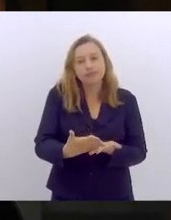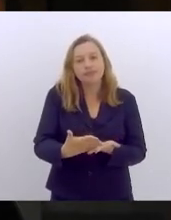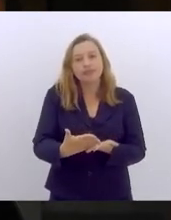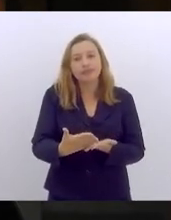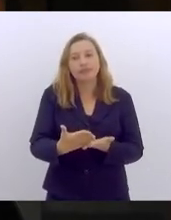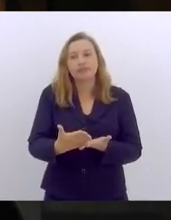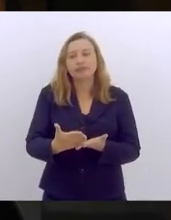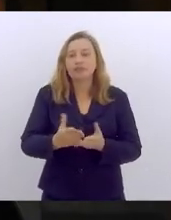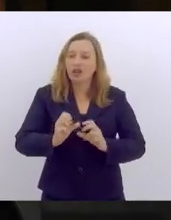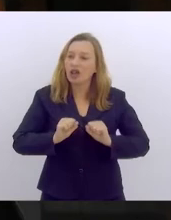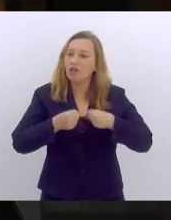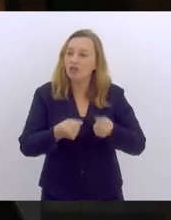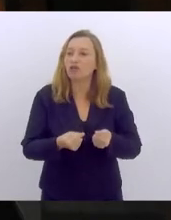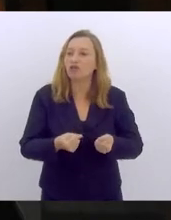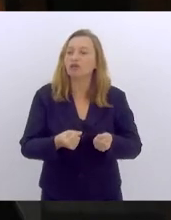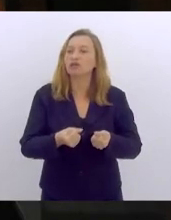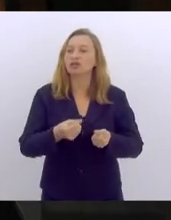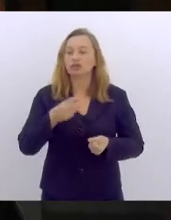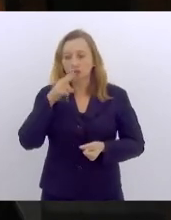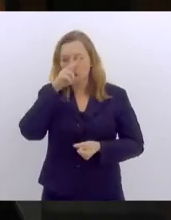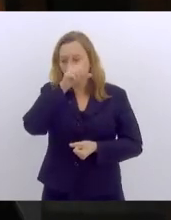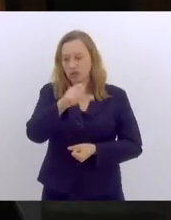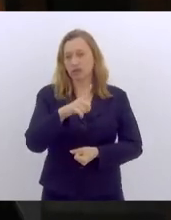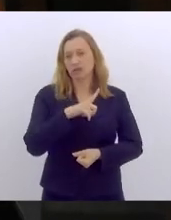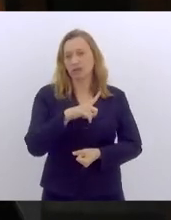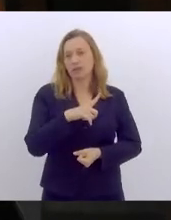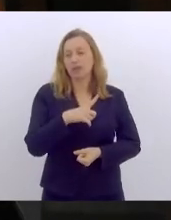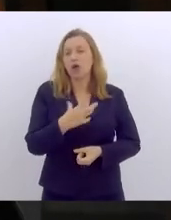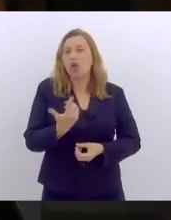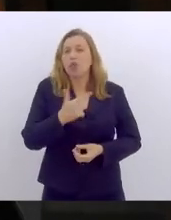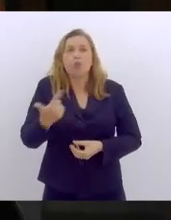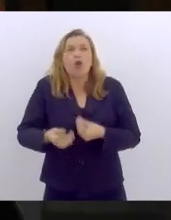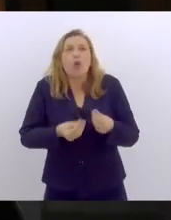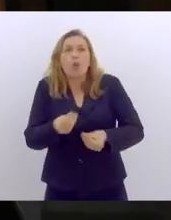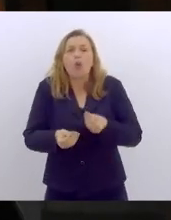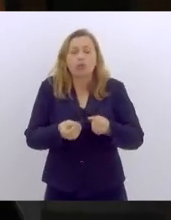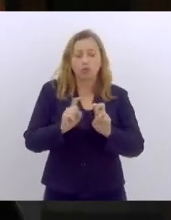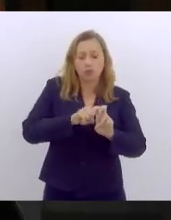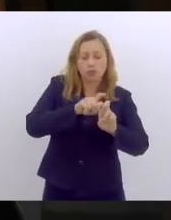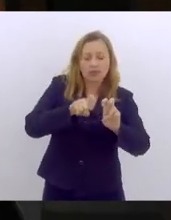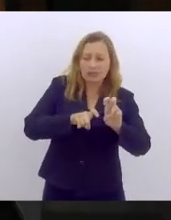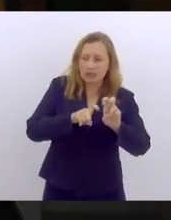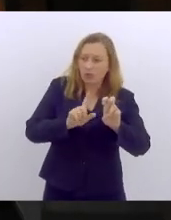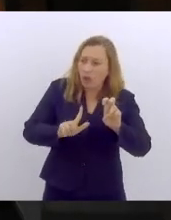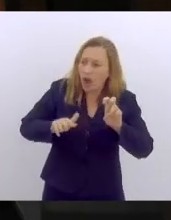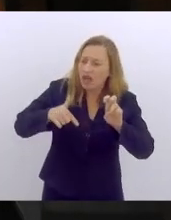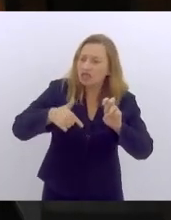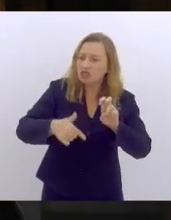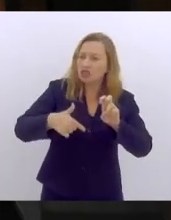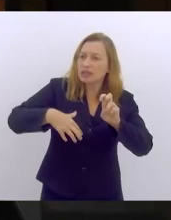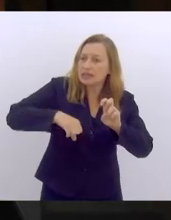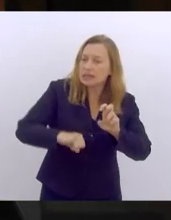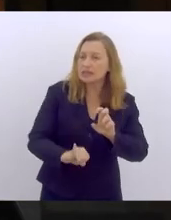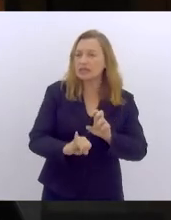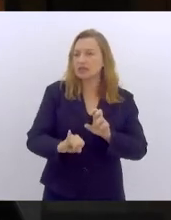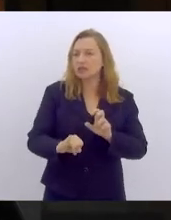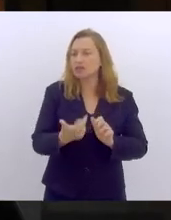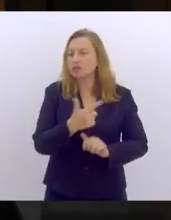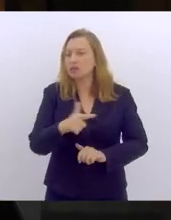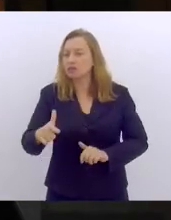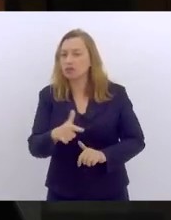corpo. E não tem como esses cinco segmentos funcionarem sem